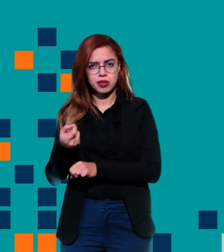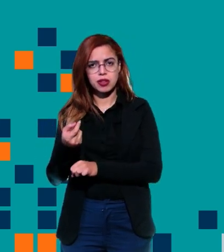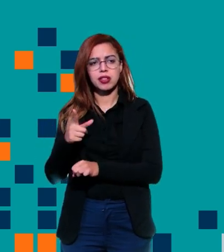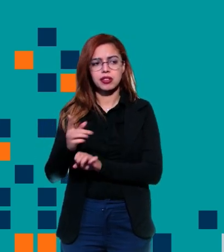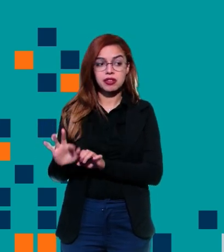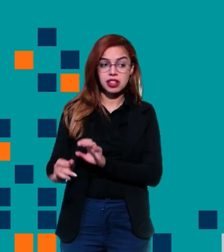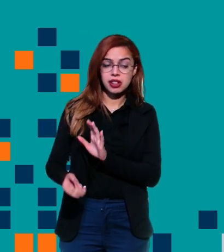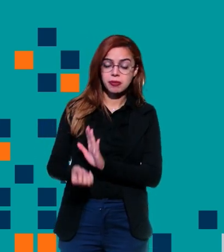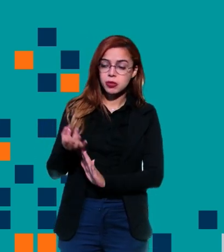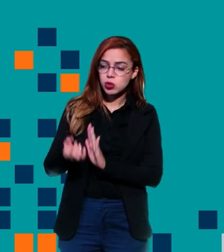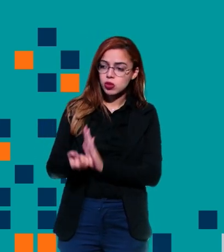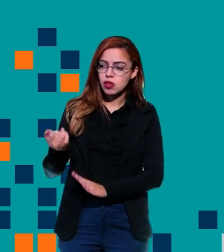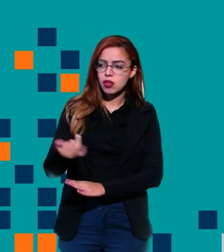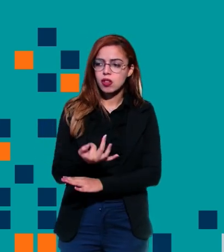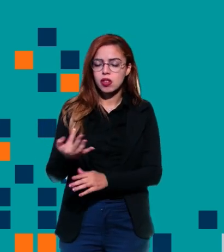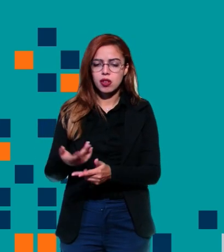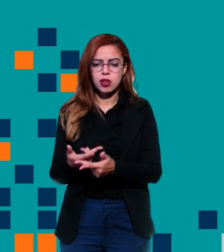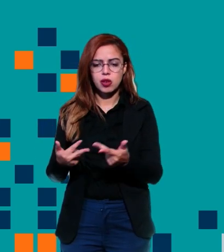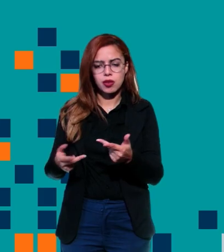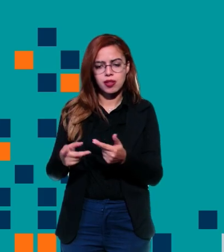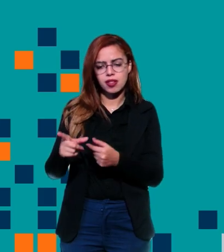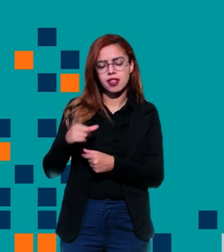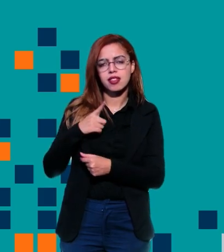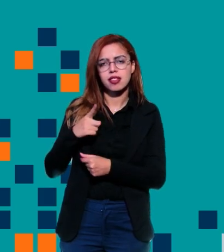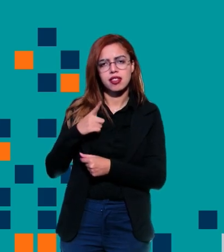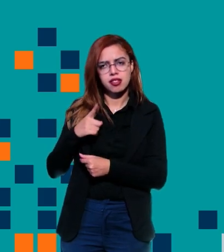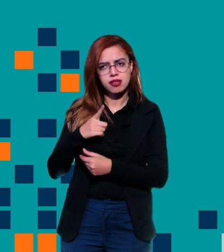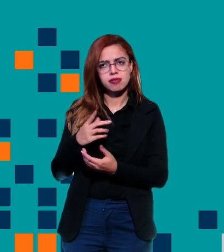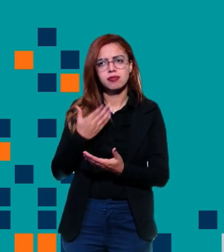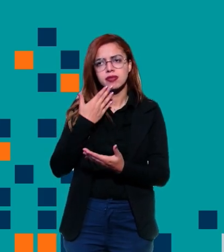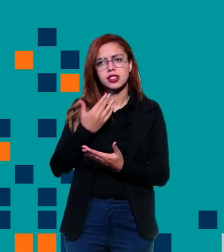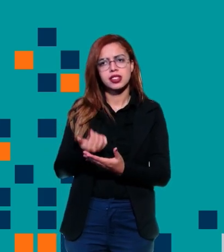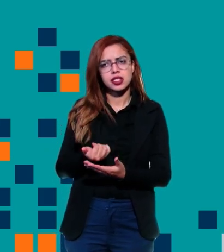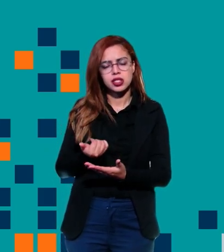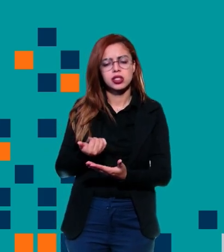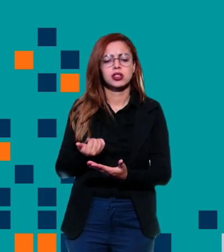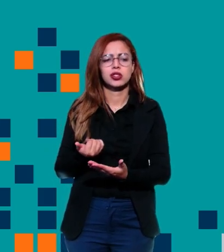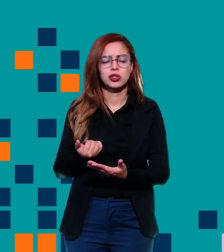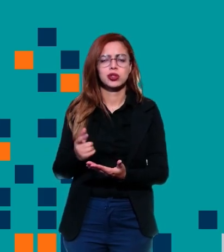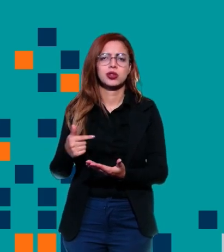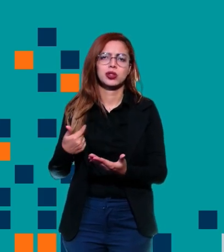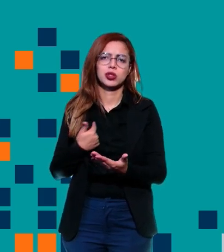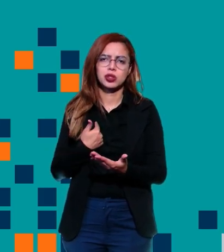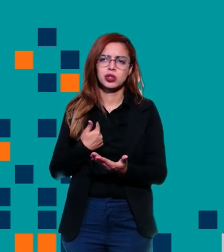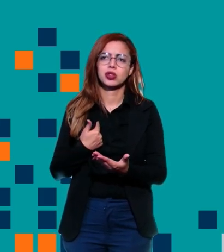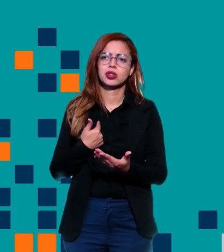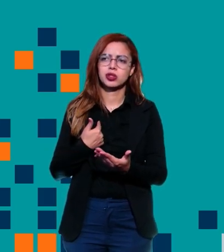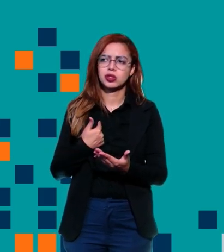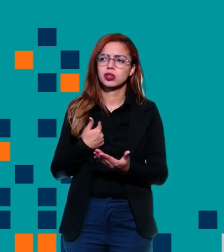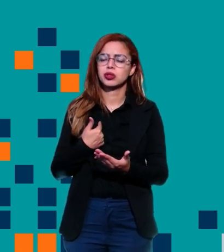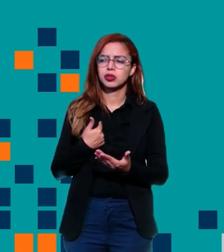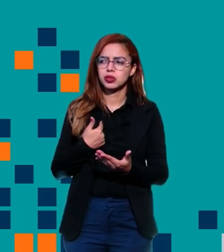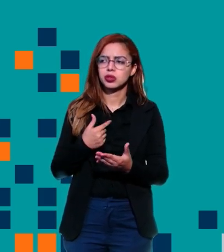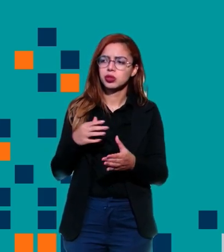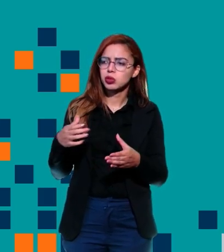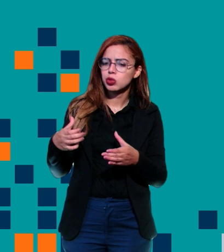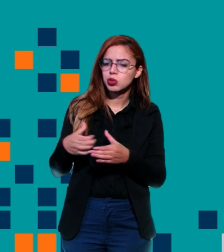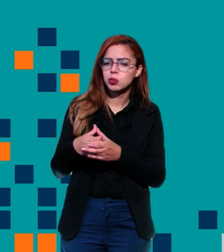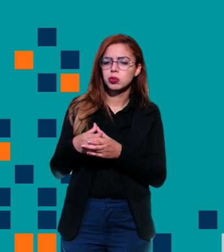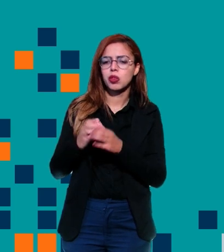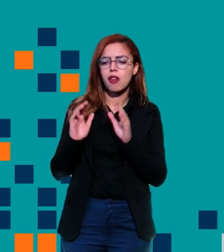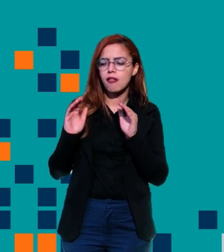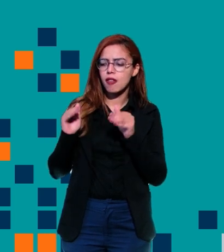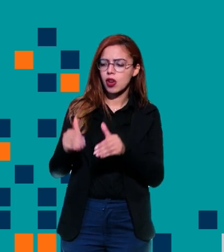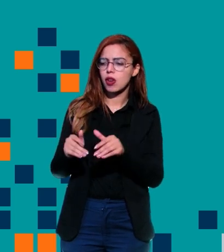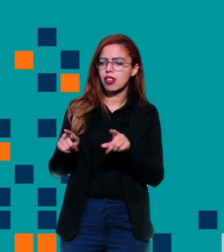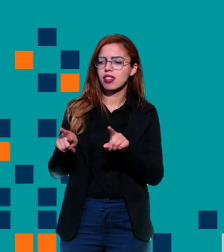né? E, a partir dos pavilhões, ele vai fazer escalas de edifícios, né? De grandes torres para concentrar